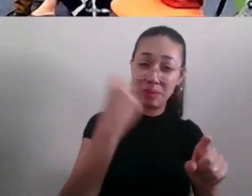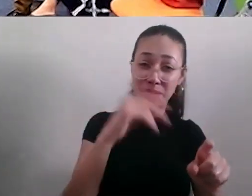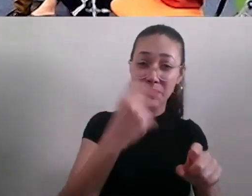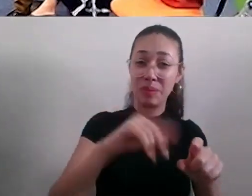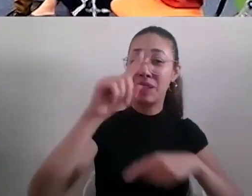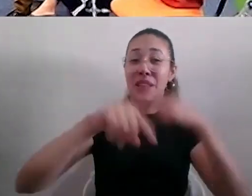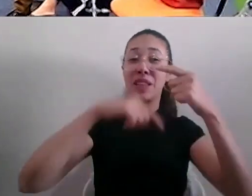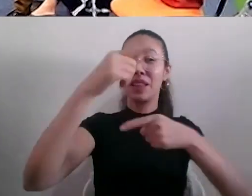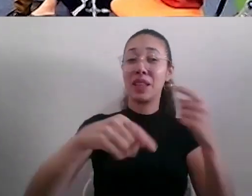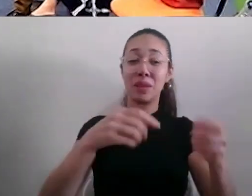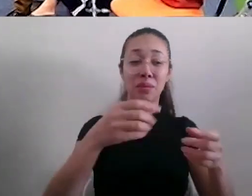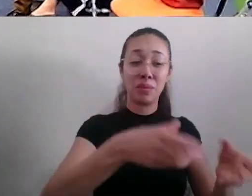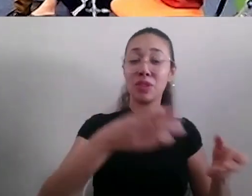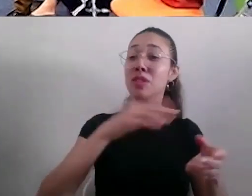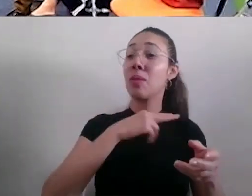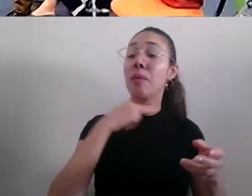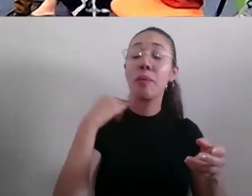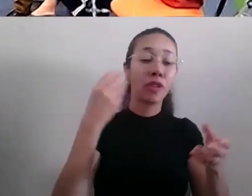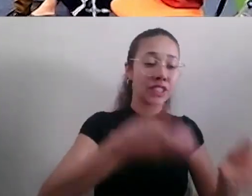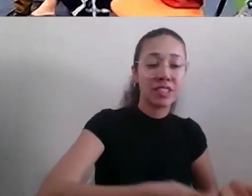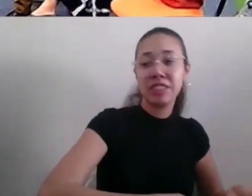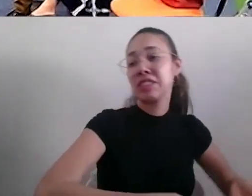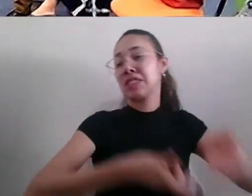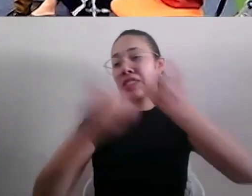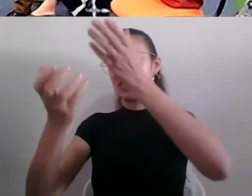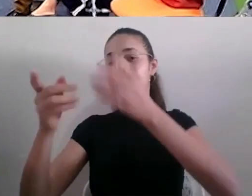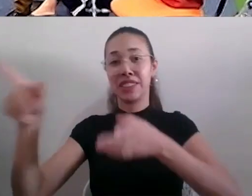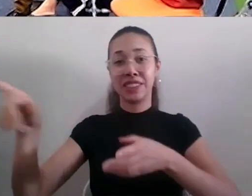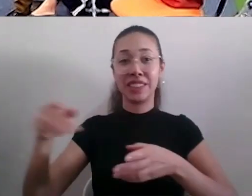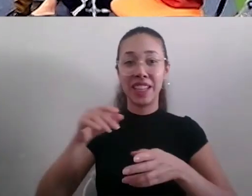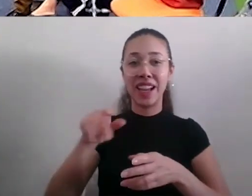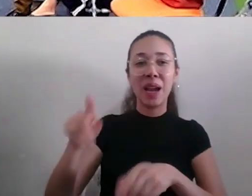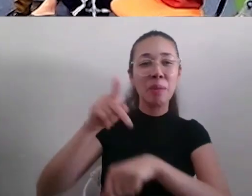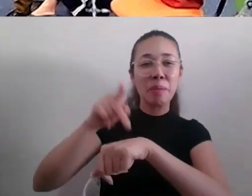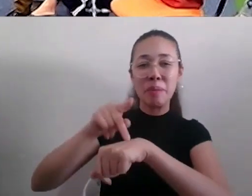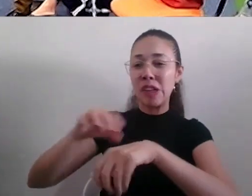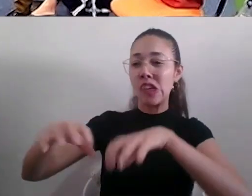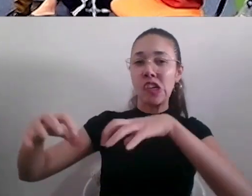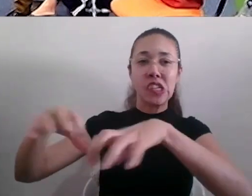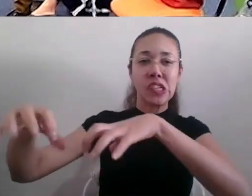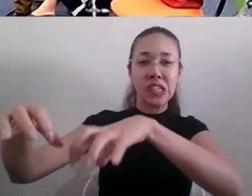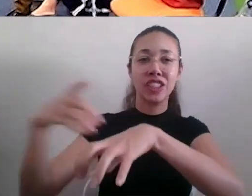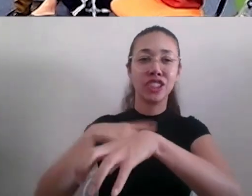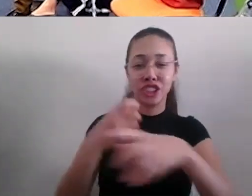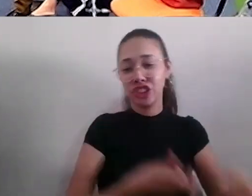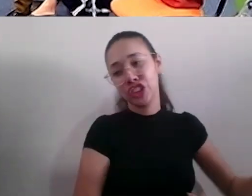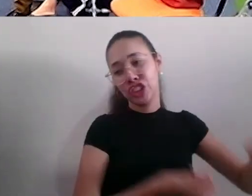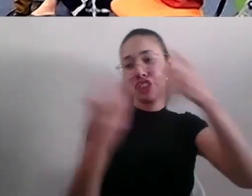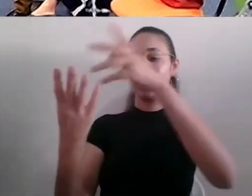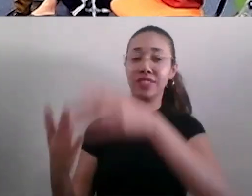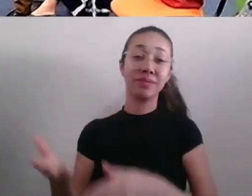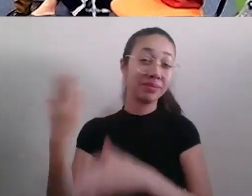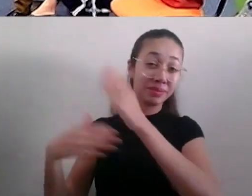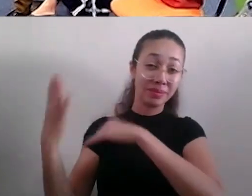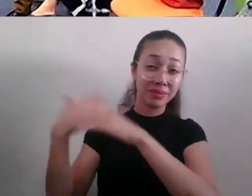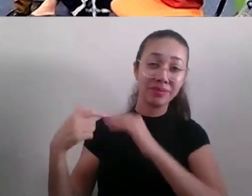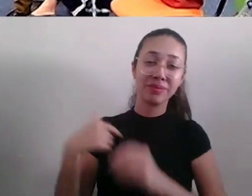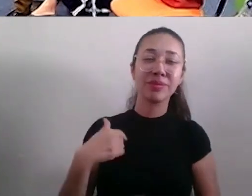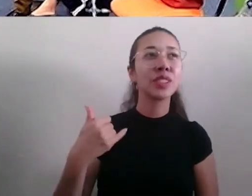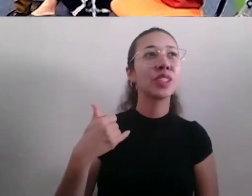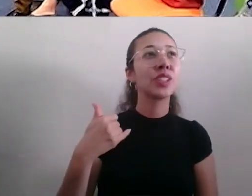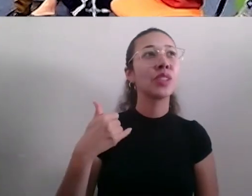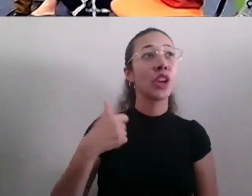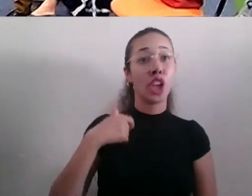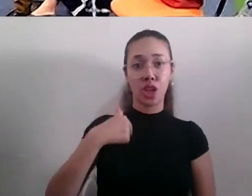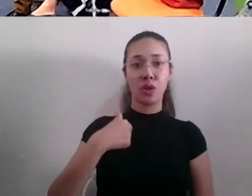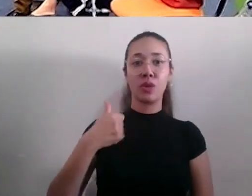jogado nas pedras da Avenida Niemeyer. E essa moça, eu tinha 14 anos na época e ela tinha, sei lá, 18, 19,